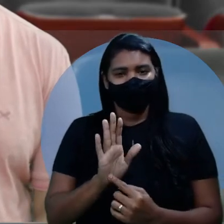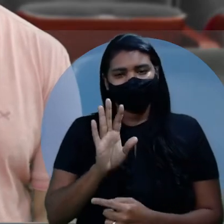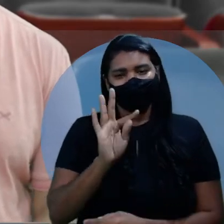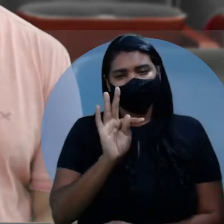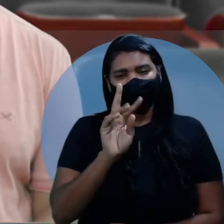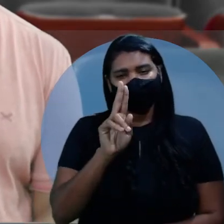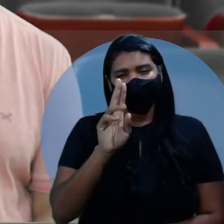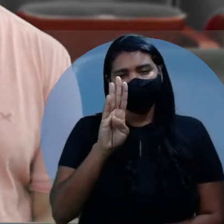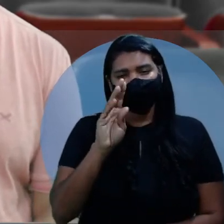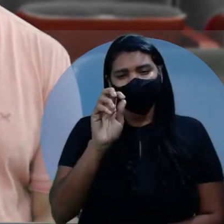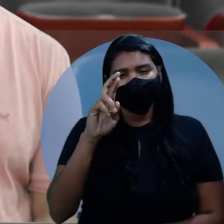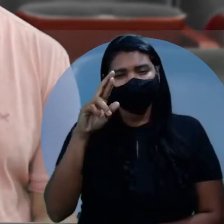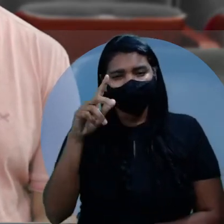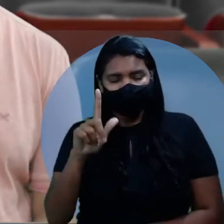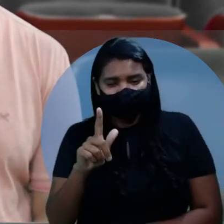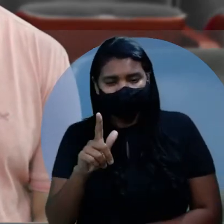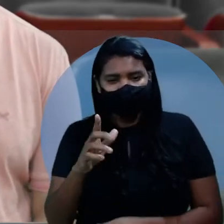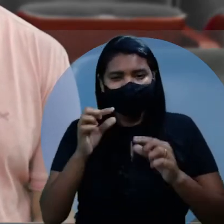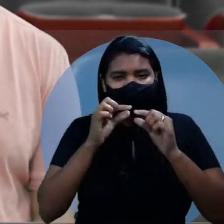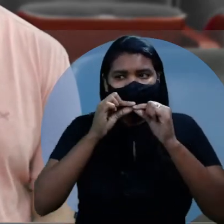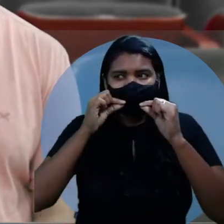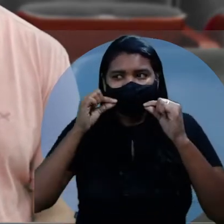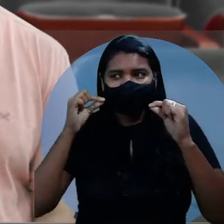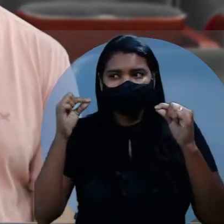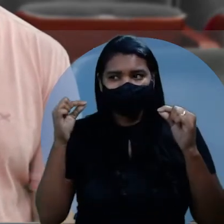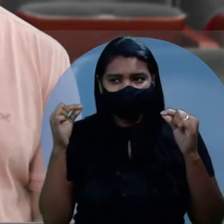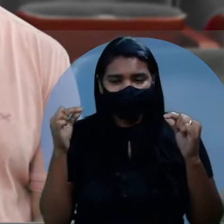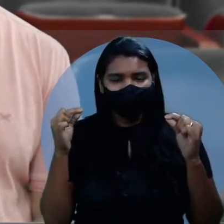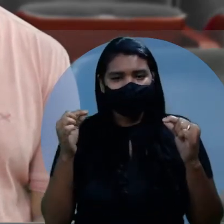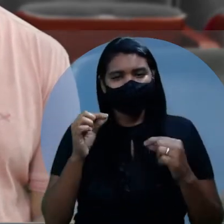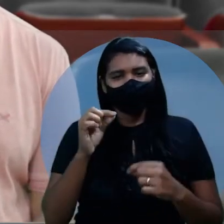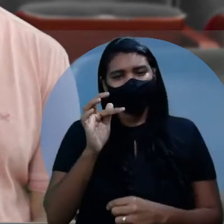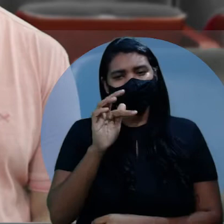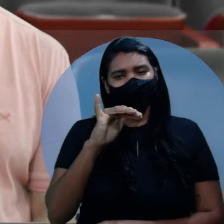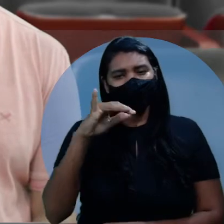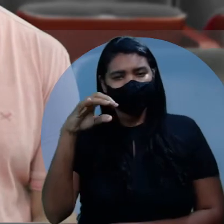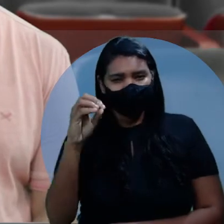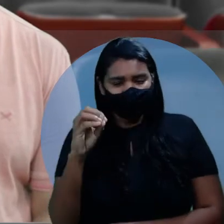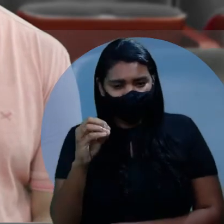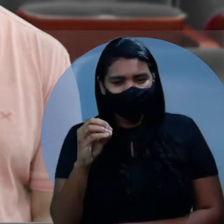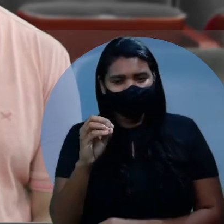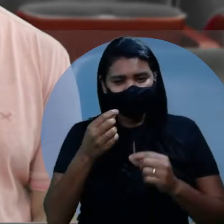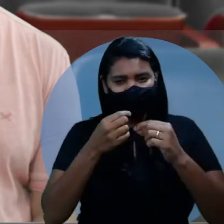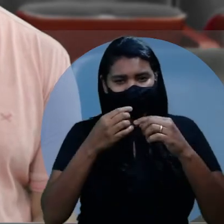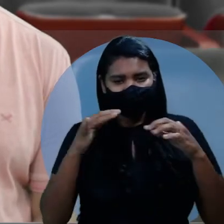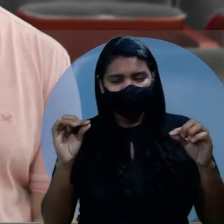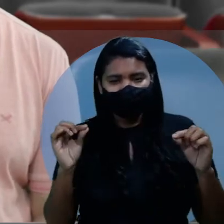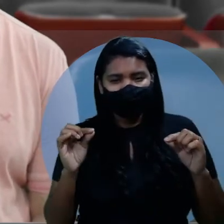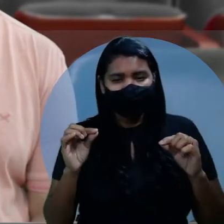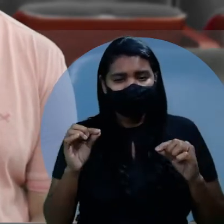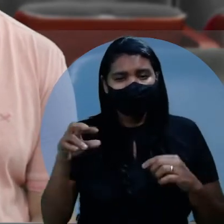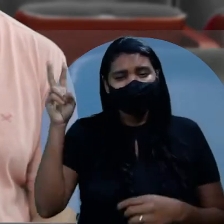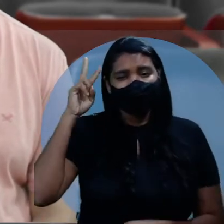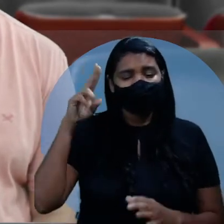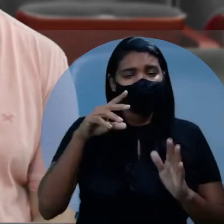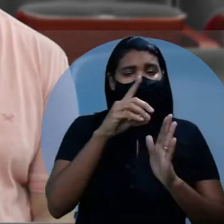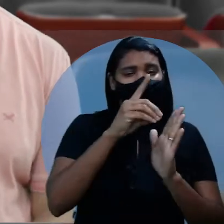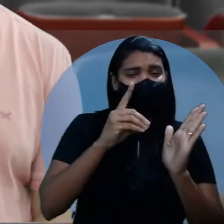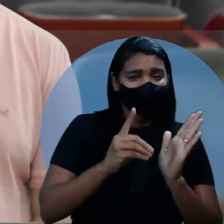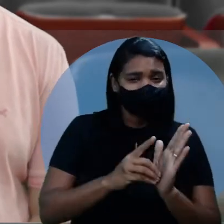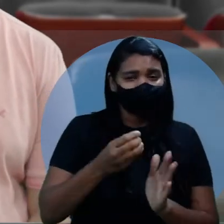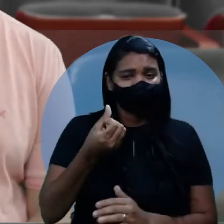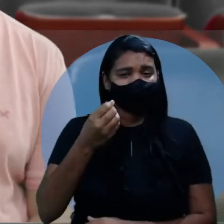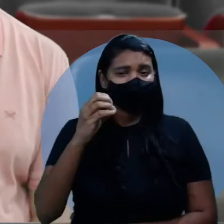o fio de alta tensão na boca do tubarão tal, e mata ele, é um negócio fantástico. Né? Se lembrando que na década de 70 eles não